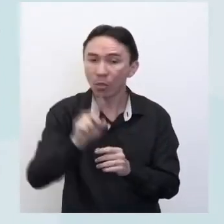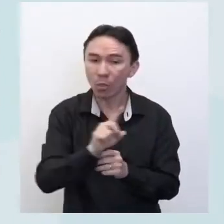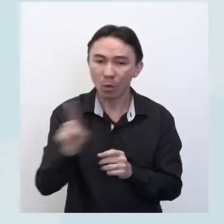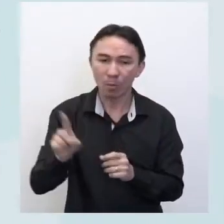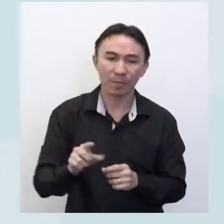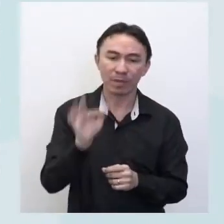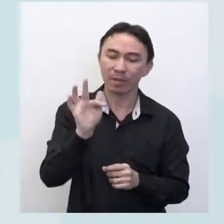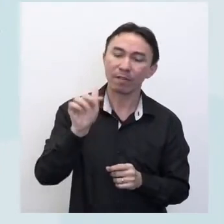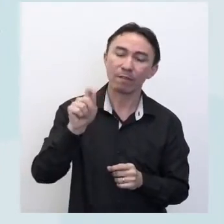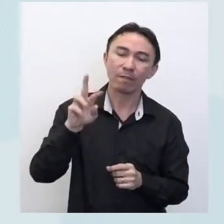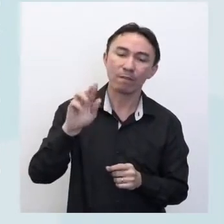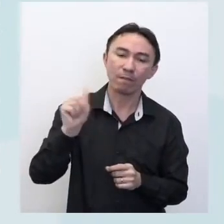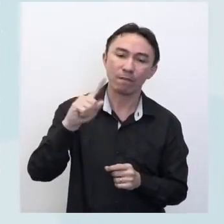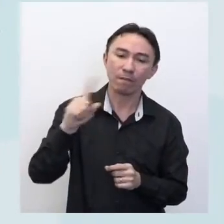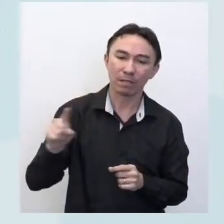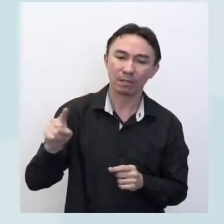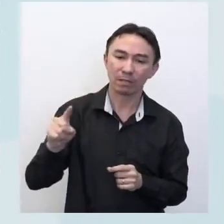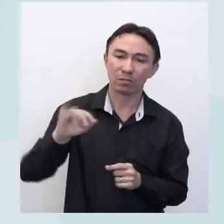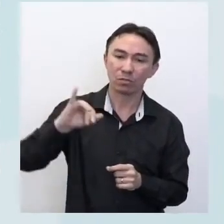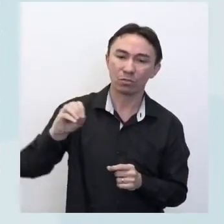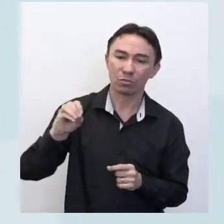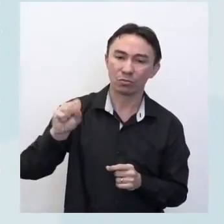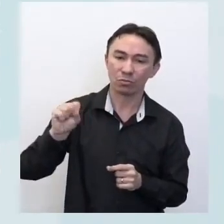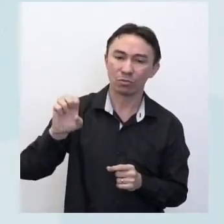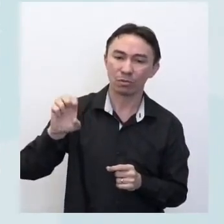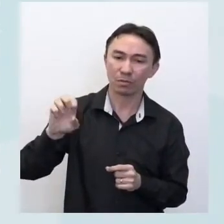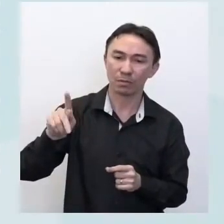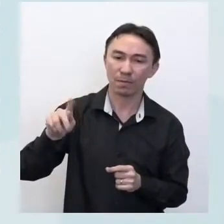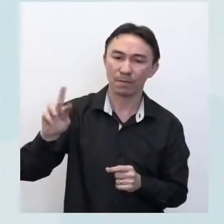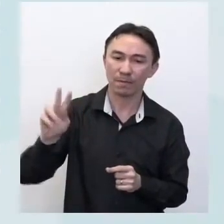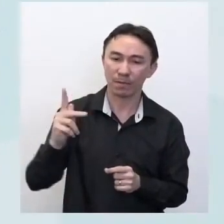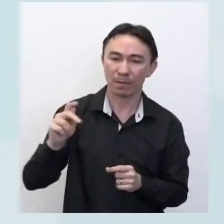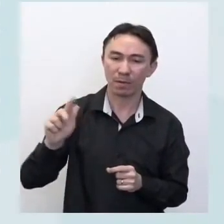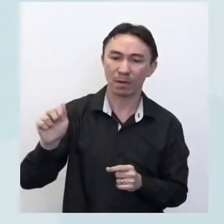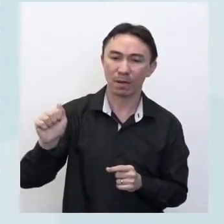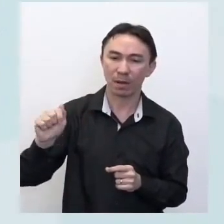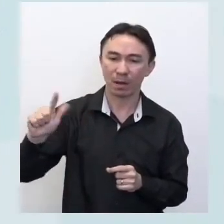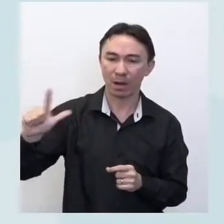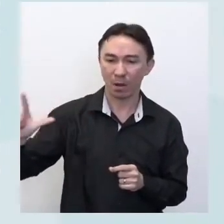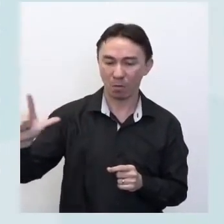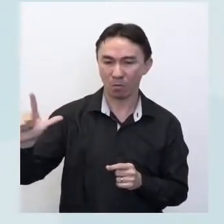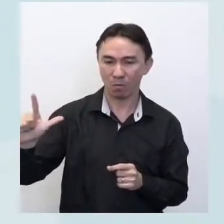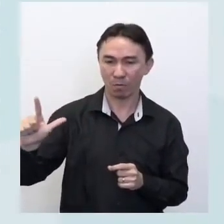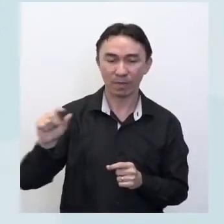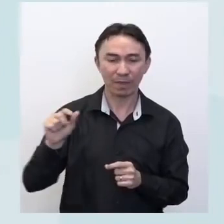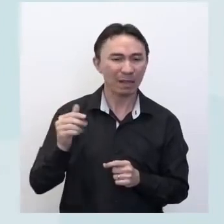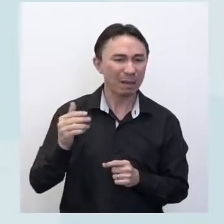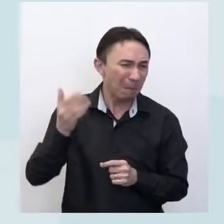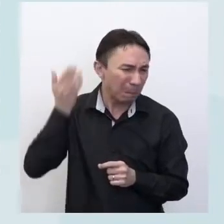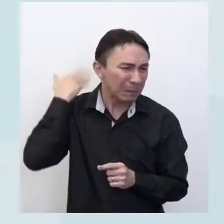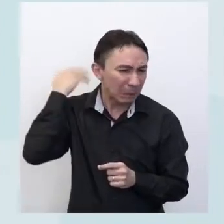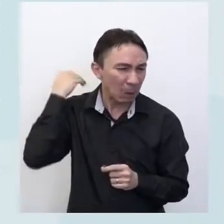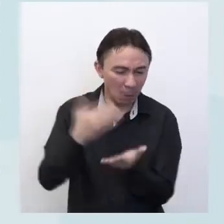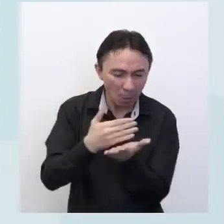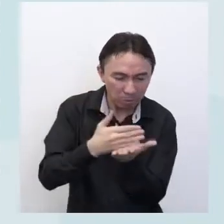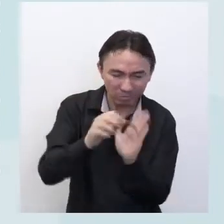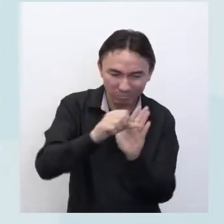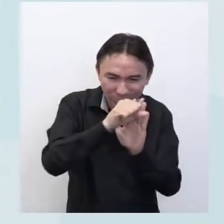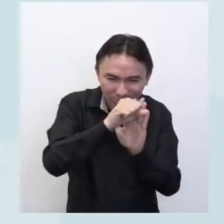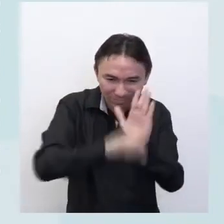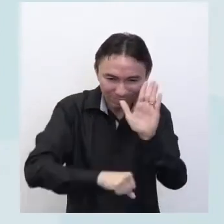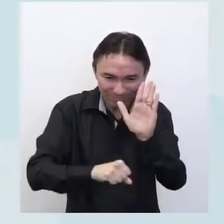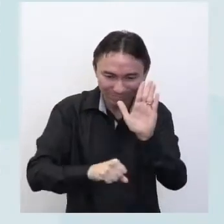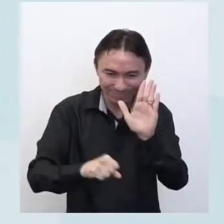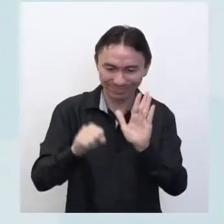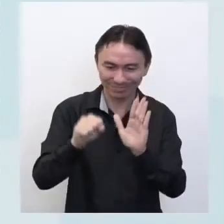né? Essa teoria que aparece lá no finalzinho do XVIII, ela dizia o seguinte: